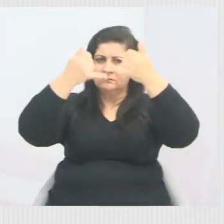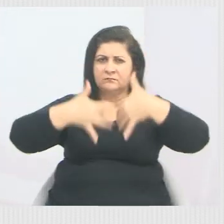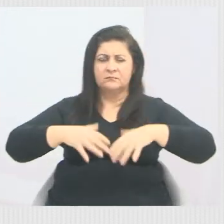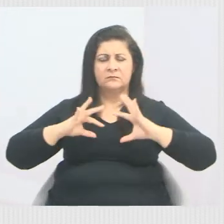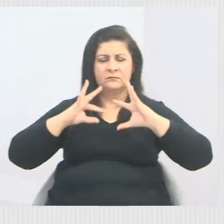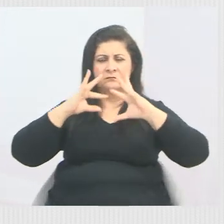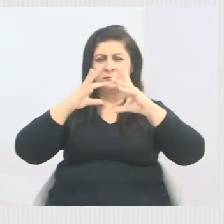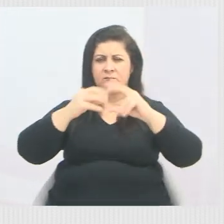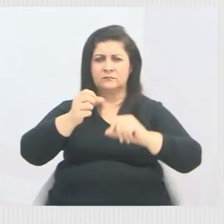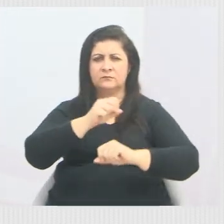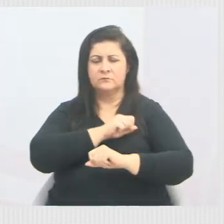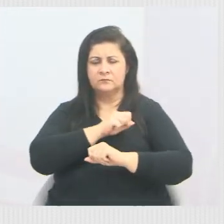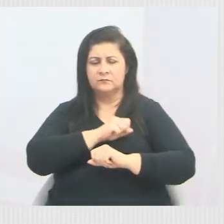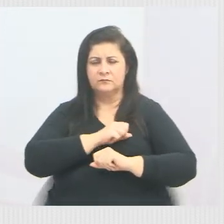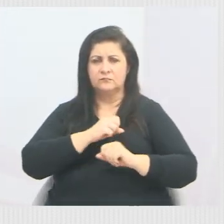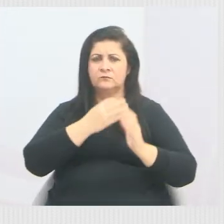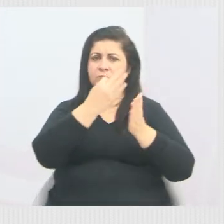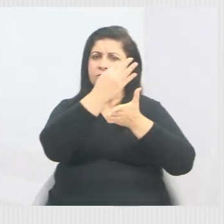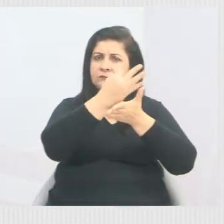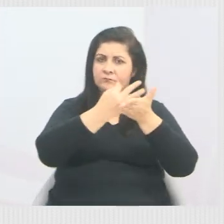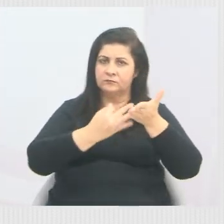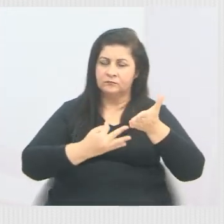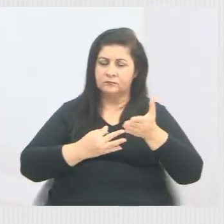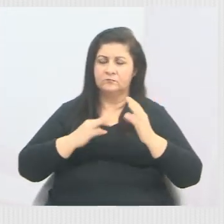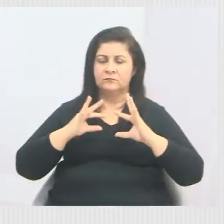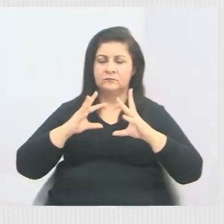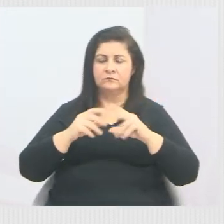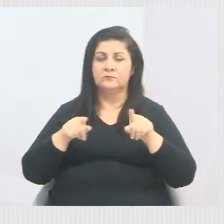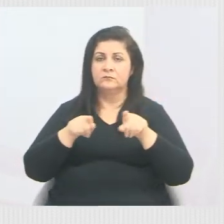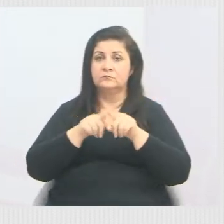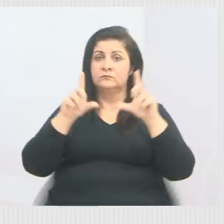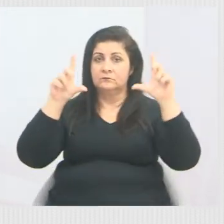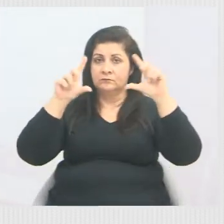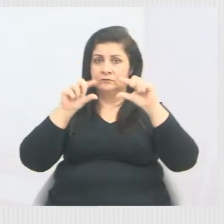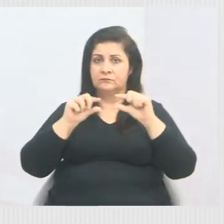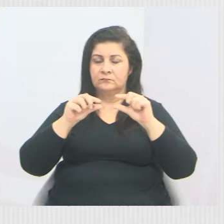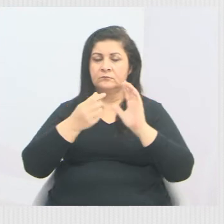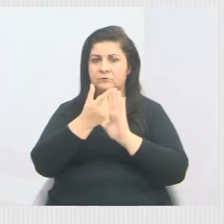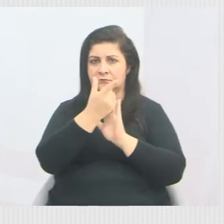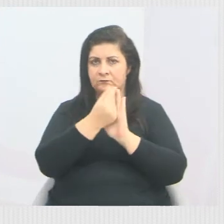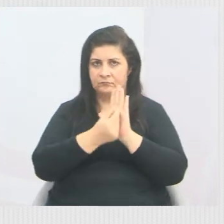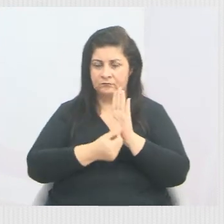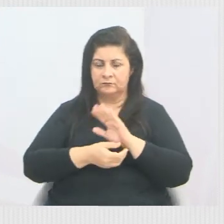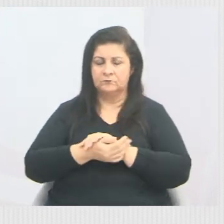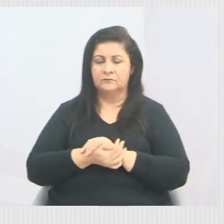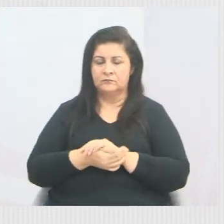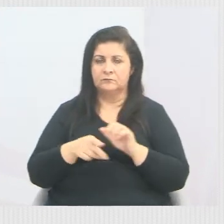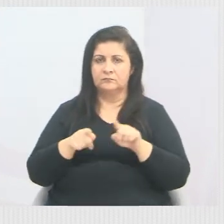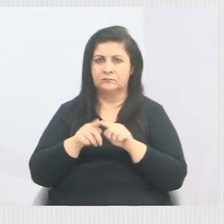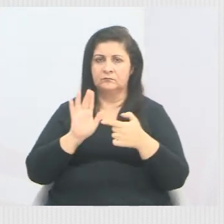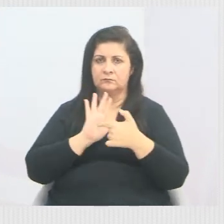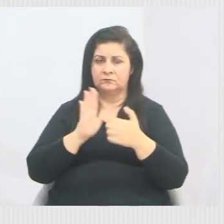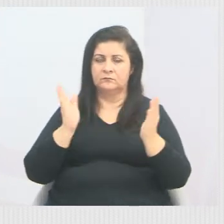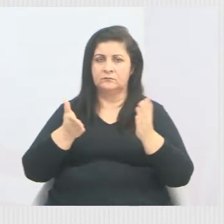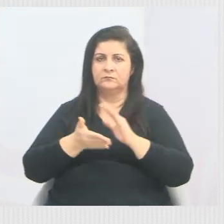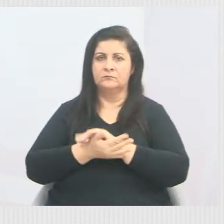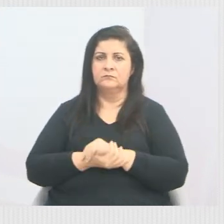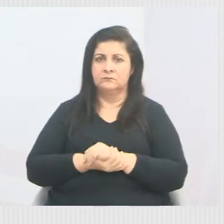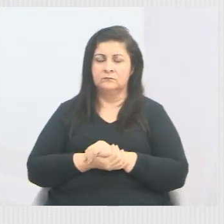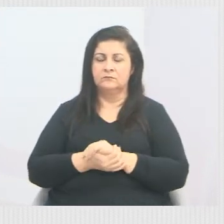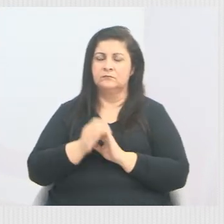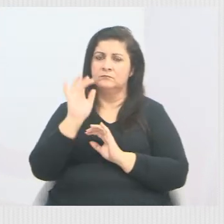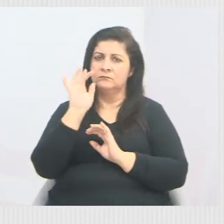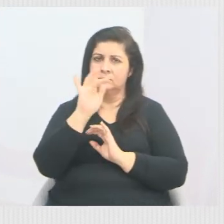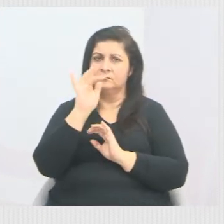apresentado hoje, e também um relatório, né, resumido da execução orçamentária, que também foi apresentado aqui hoje. Então, clicando